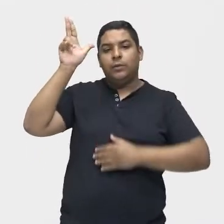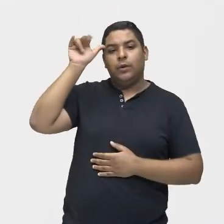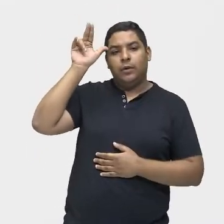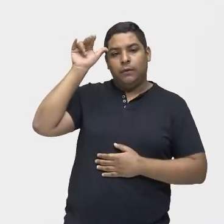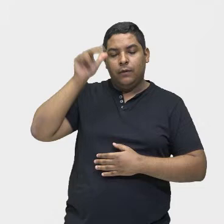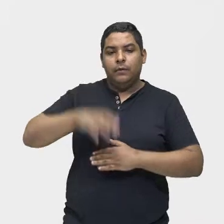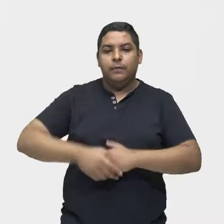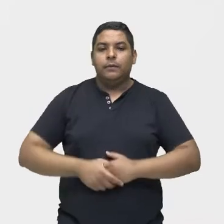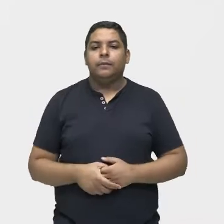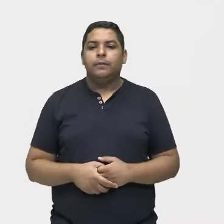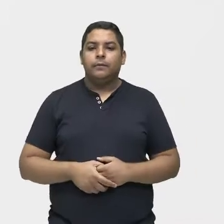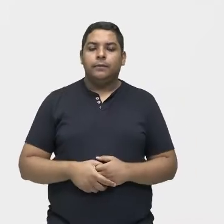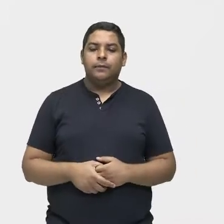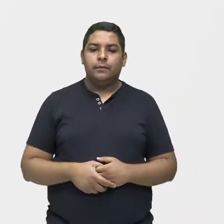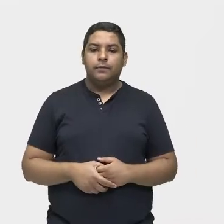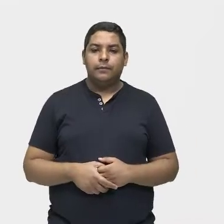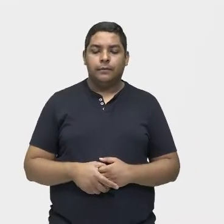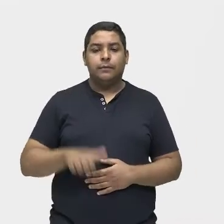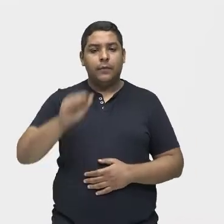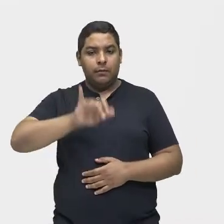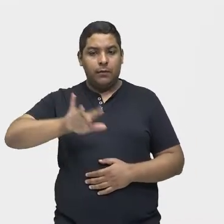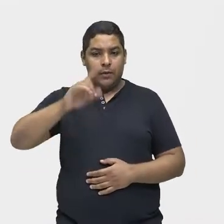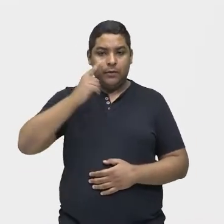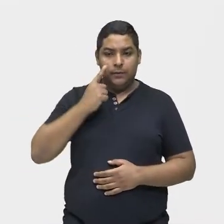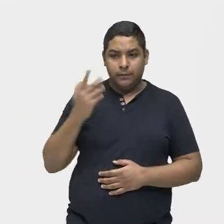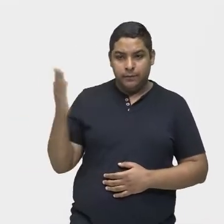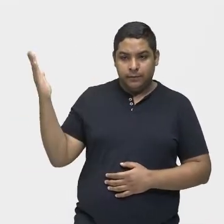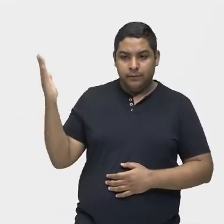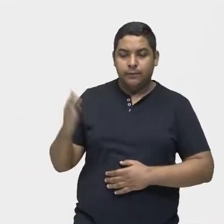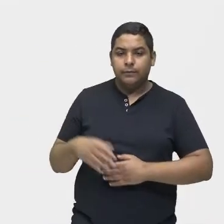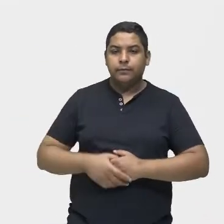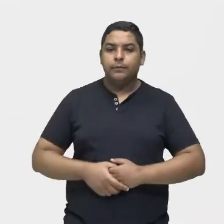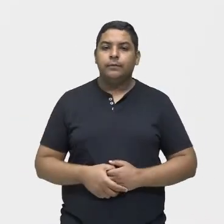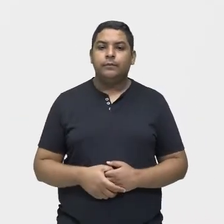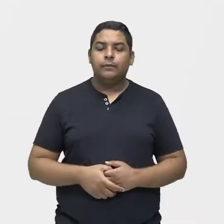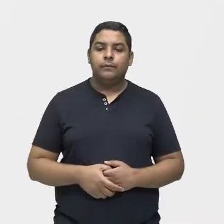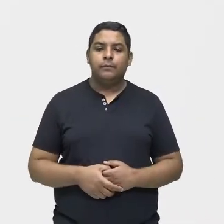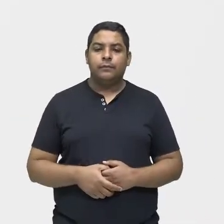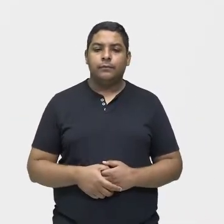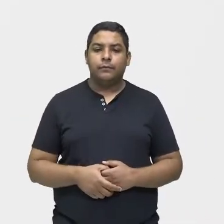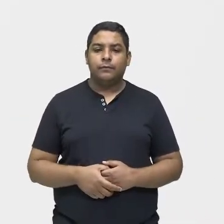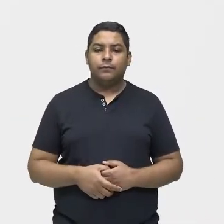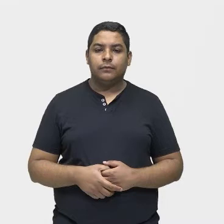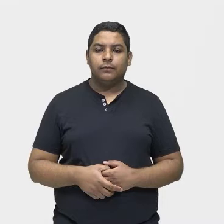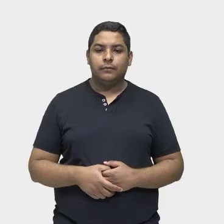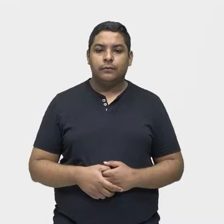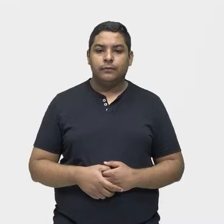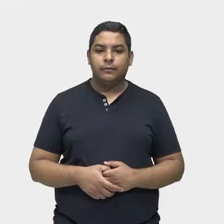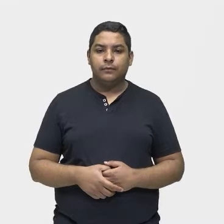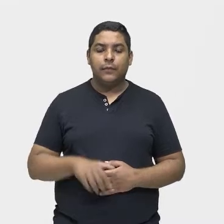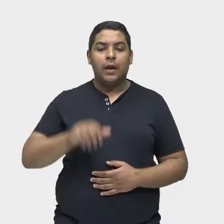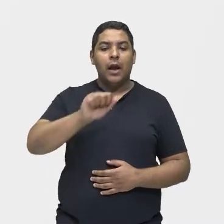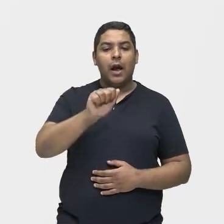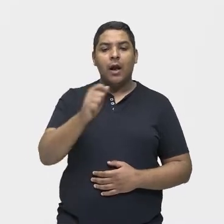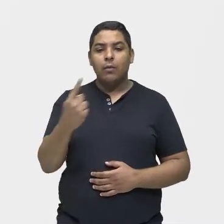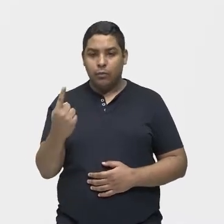vocês estão tendo, a torre que está aí na casa A1. Observem aí, nós